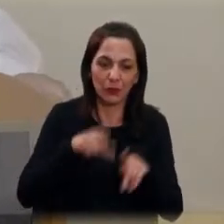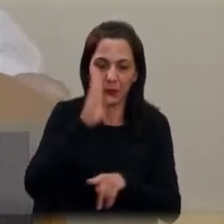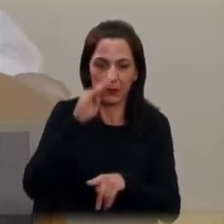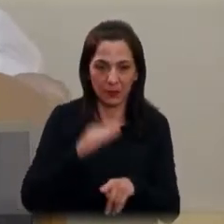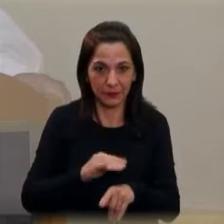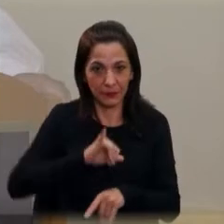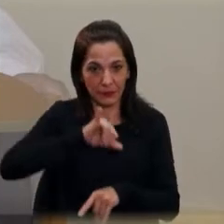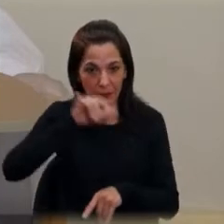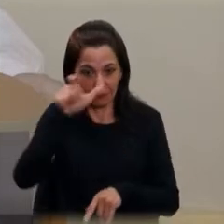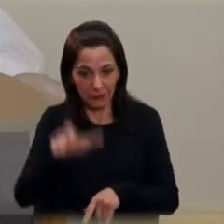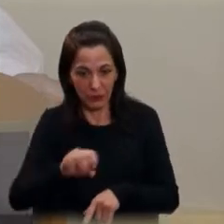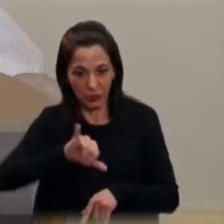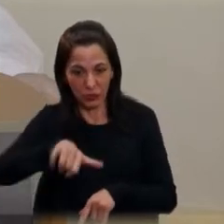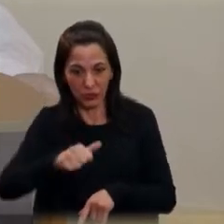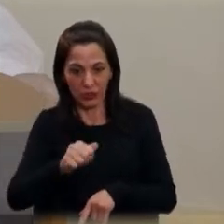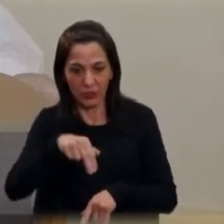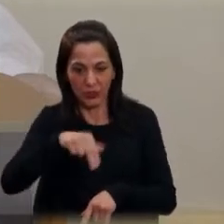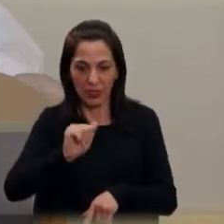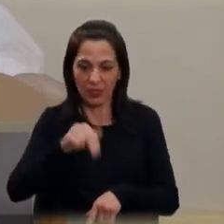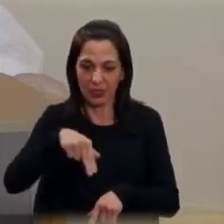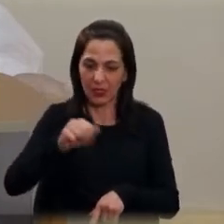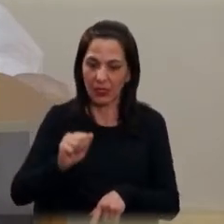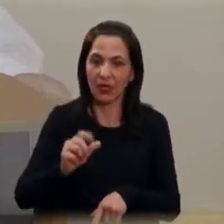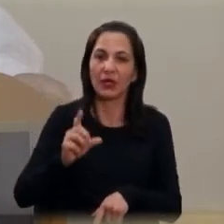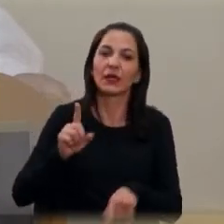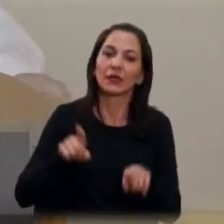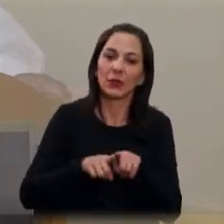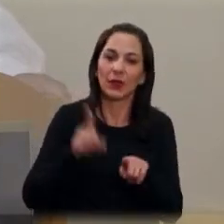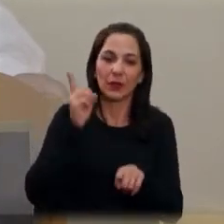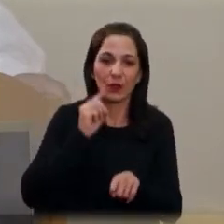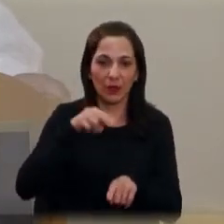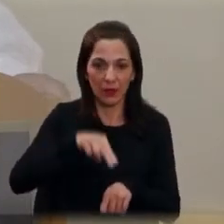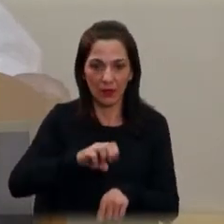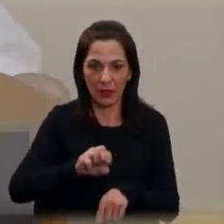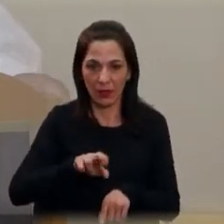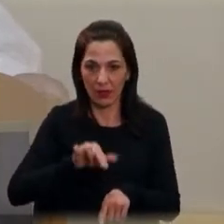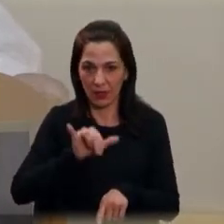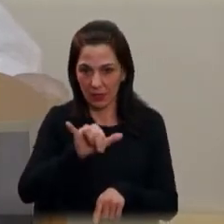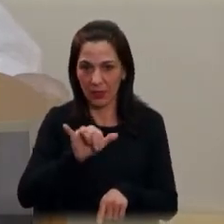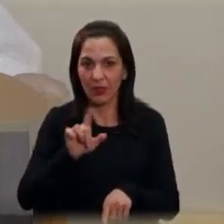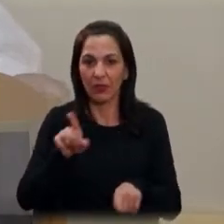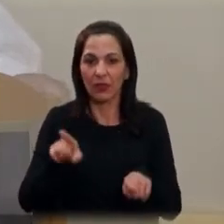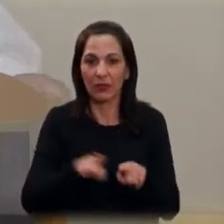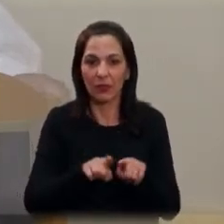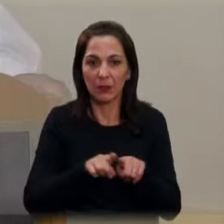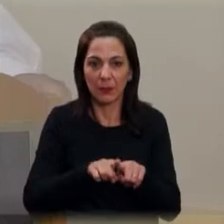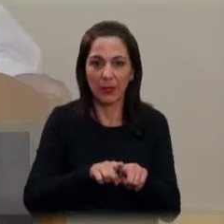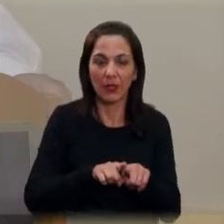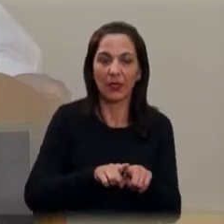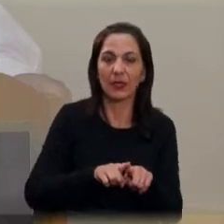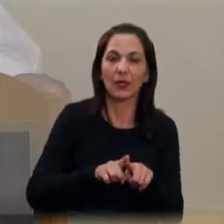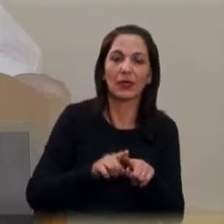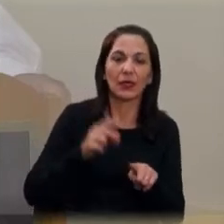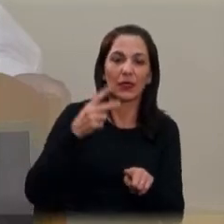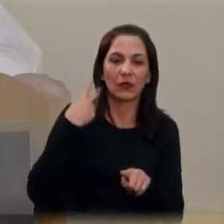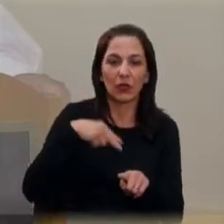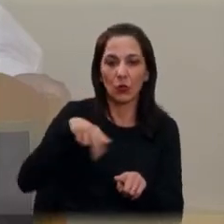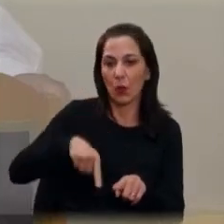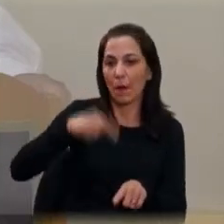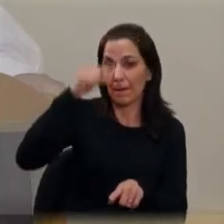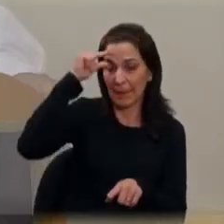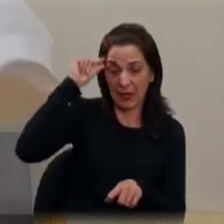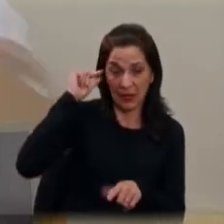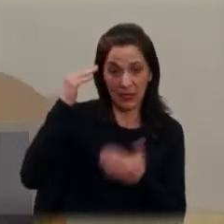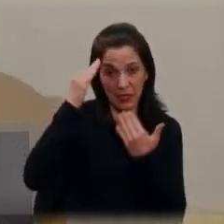a Janaína Pascoal, minha querida amiga, deputado Nery e o meu grande líder, Flávio Marques da Rádio, também eu